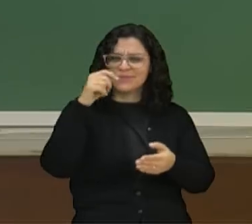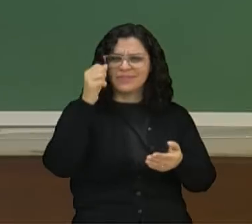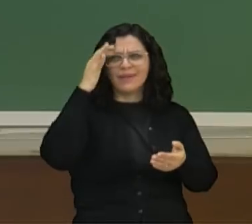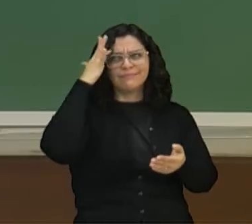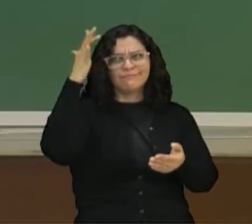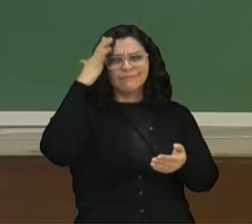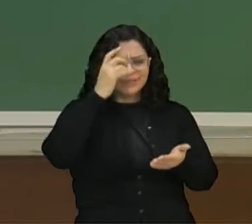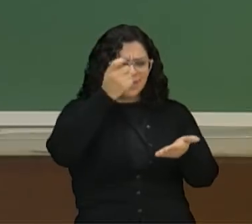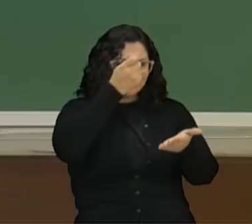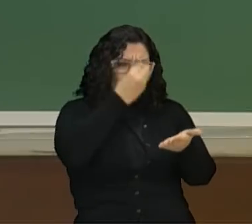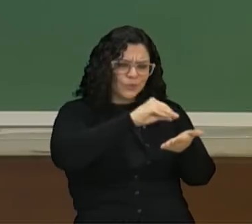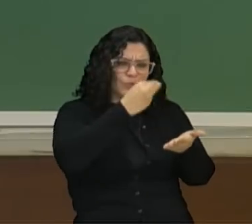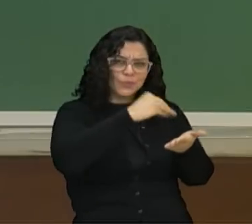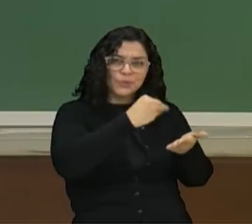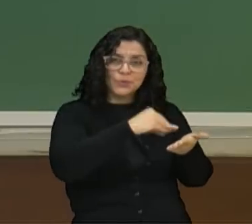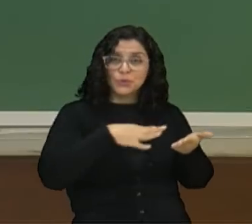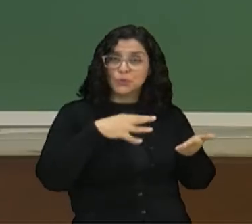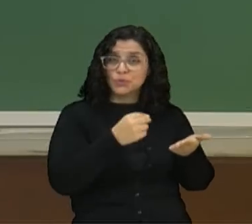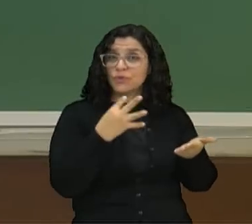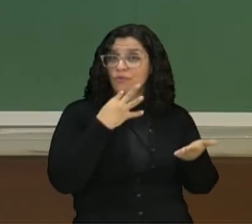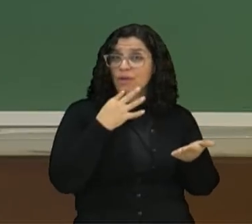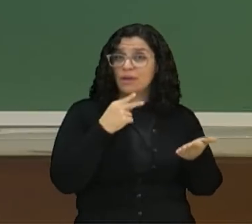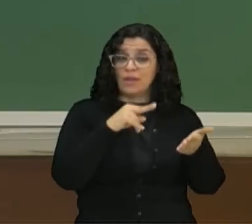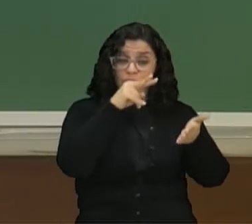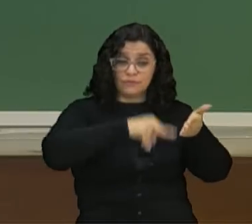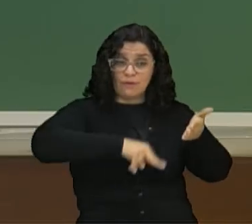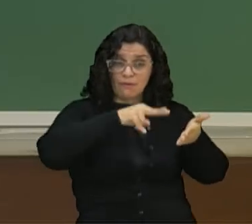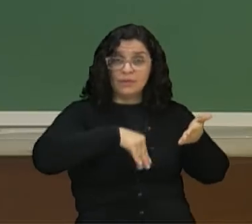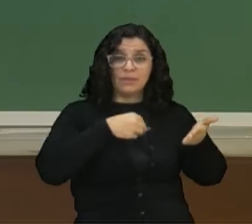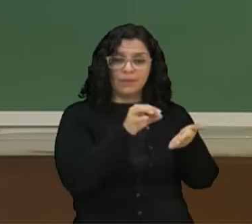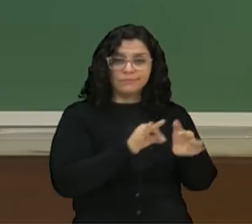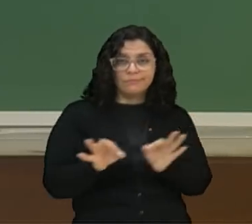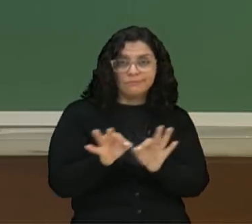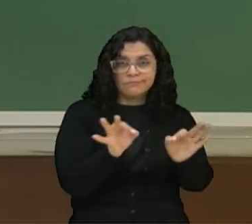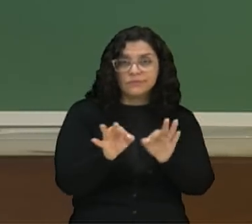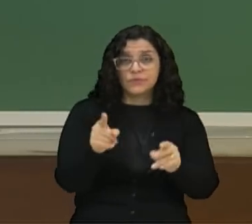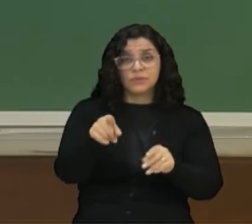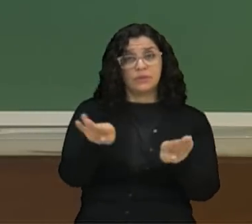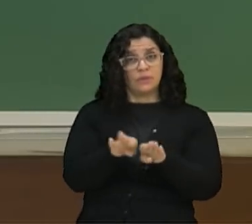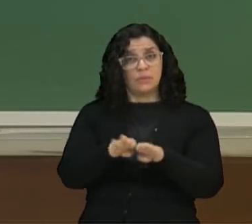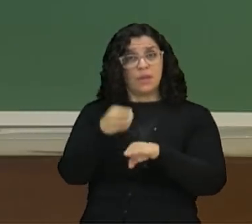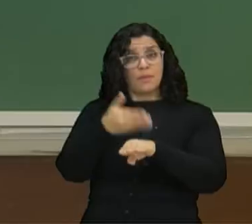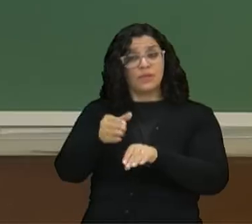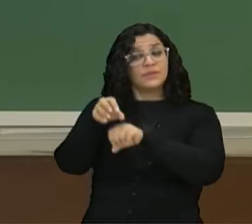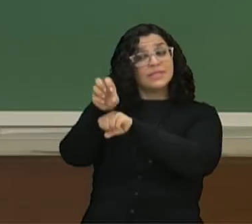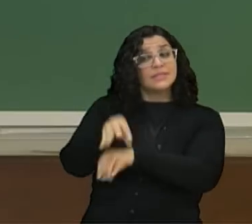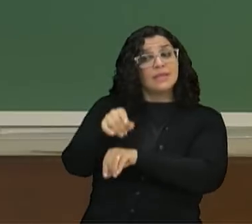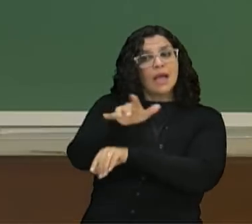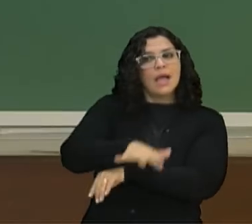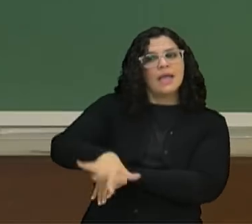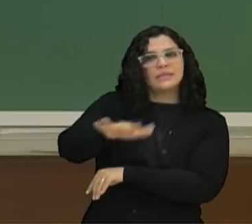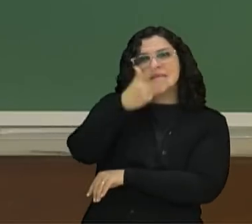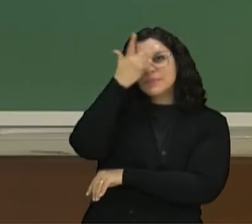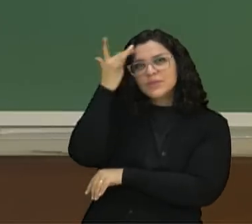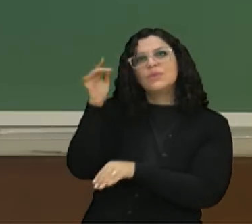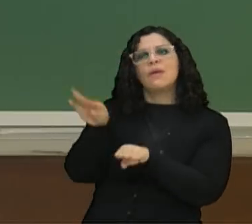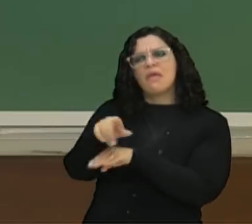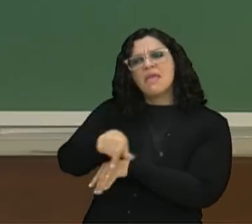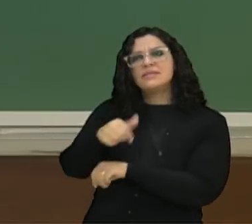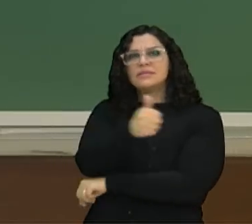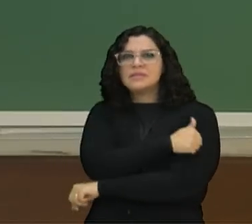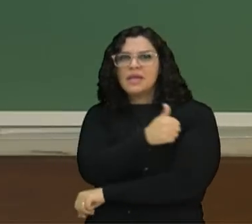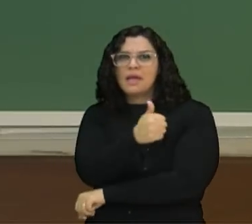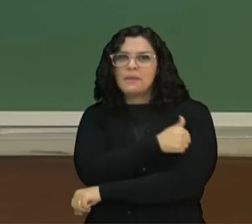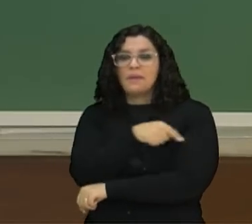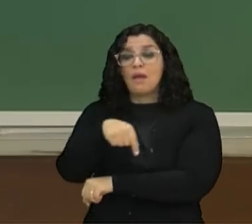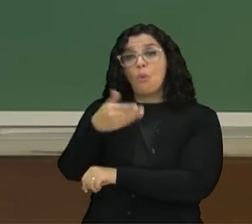a gente falou até agora e montarem um circuito bem bacana, como se vocês fossem ensinar alguém, oportunizar para os amigos de